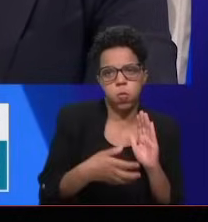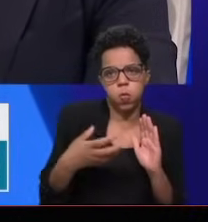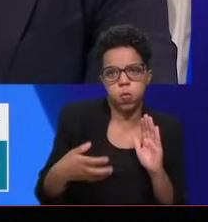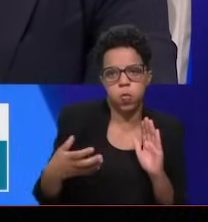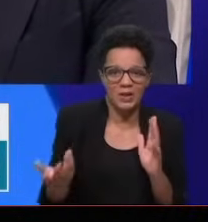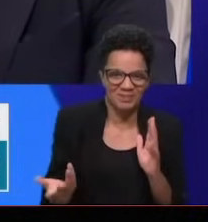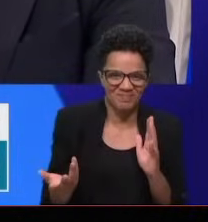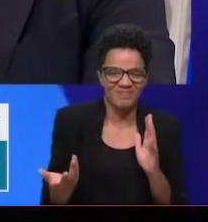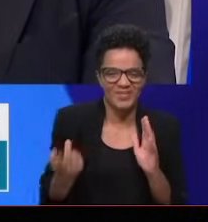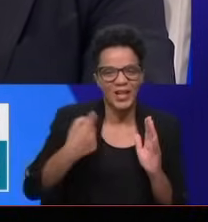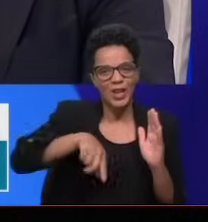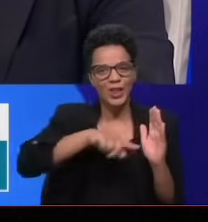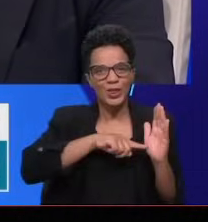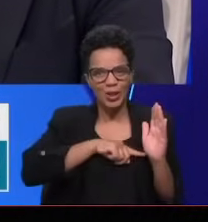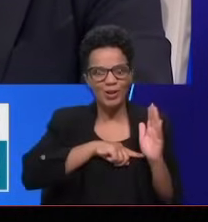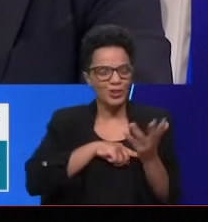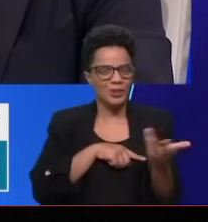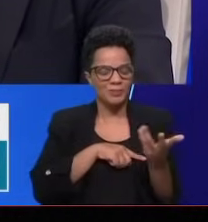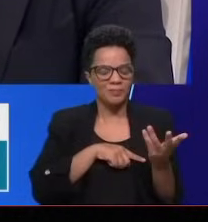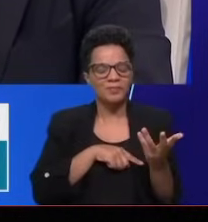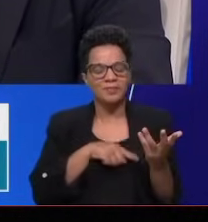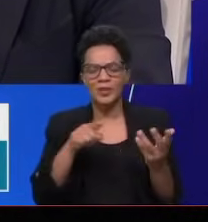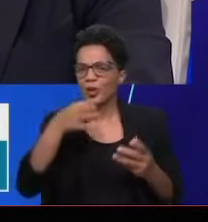aesos aqui